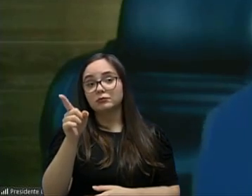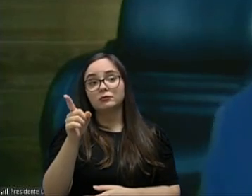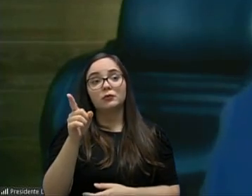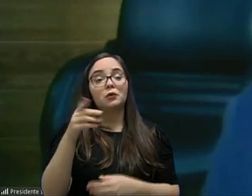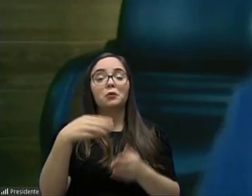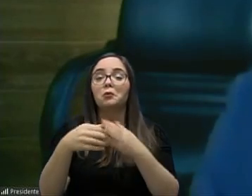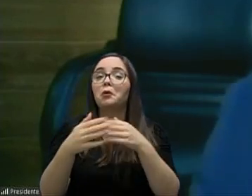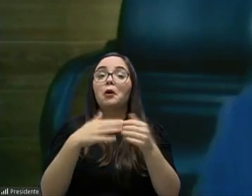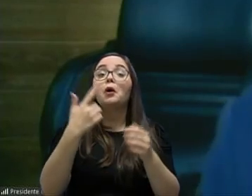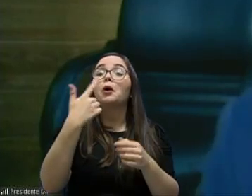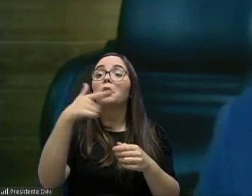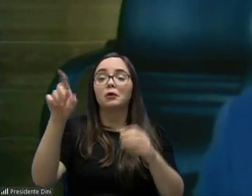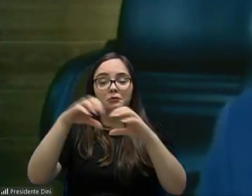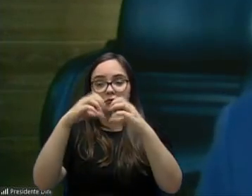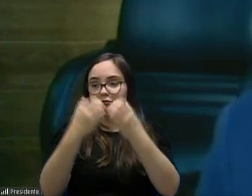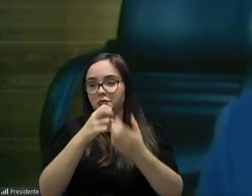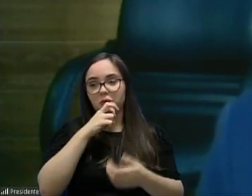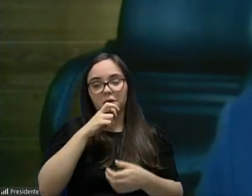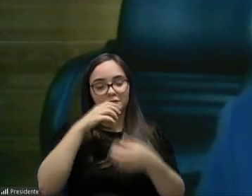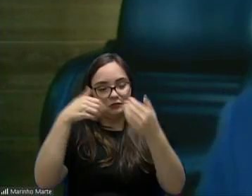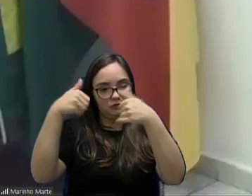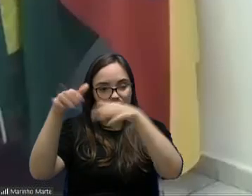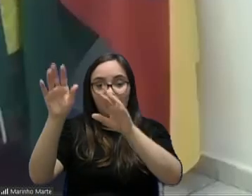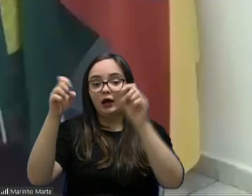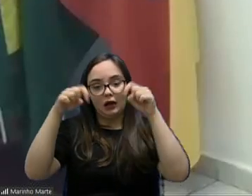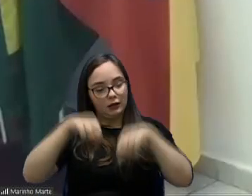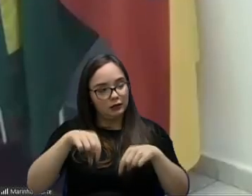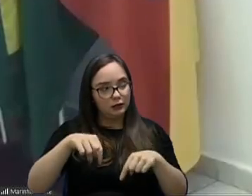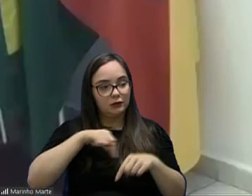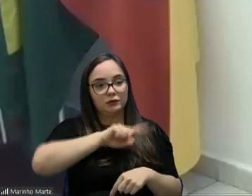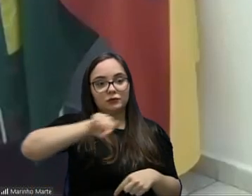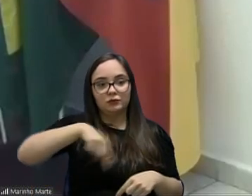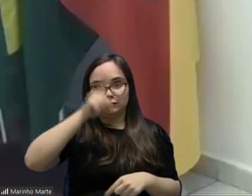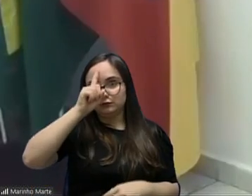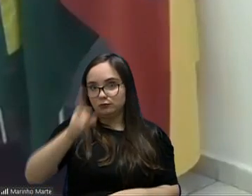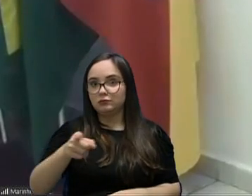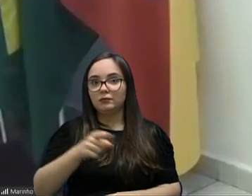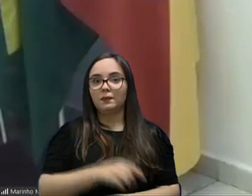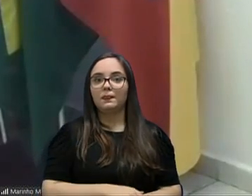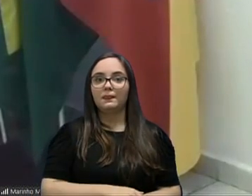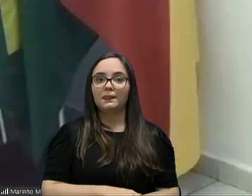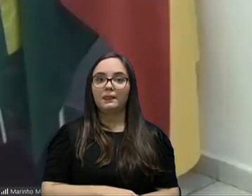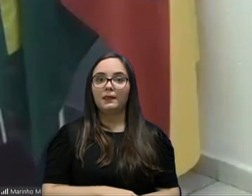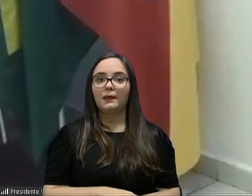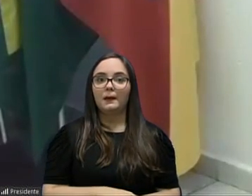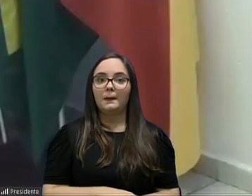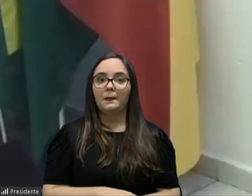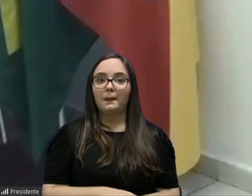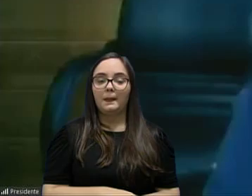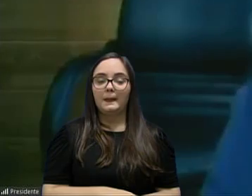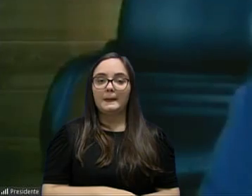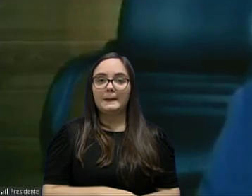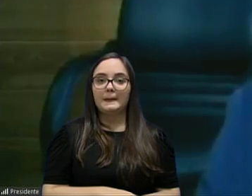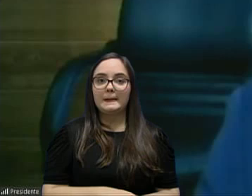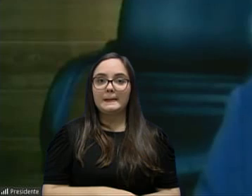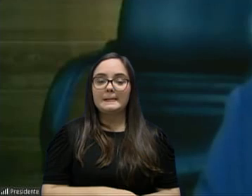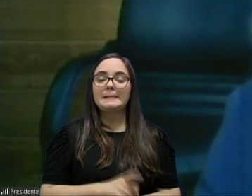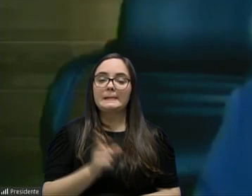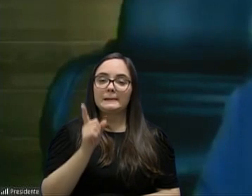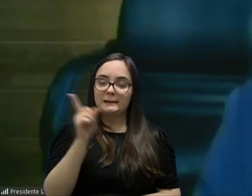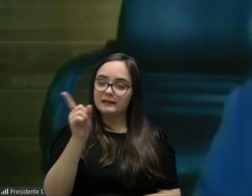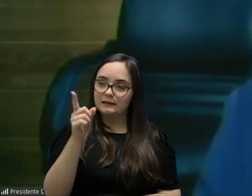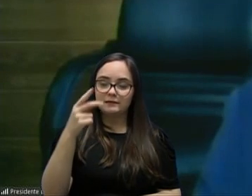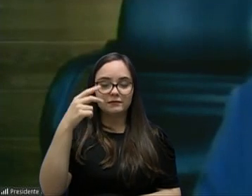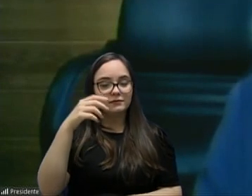outra Câmara Municipal que não seja de Sorocaba. Então, nós Parabéns, presidente. Ela que tome as providências